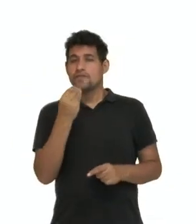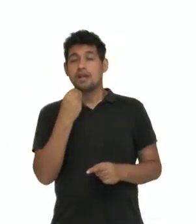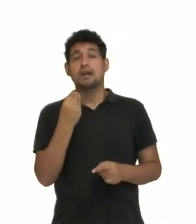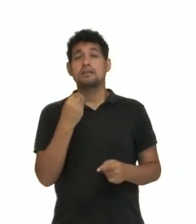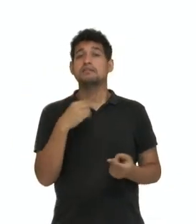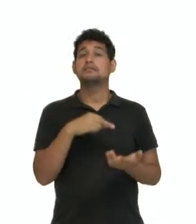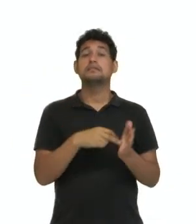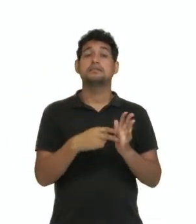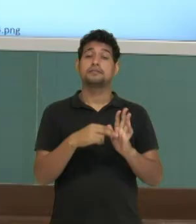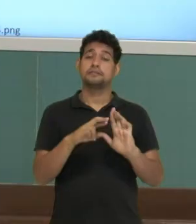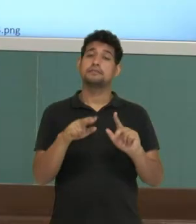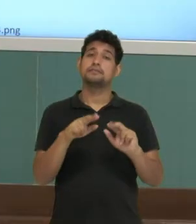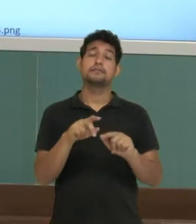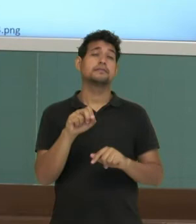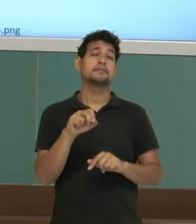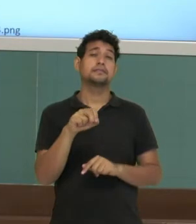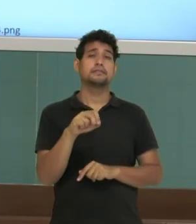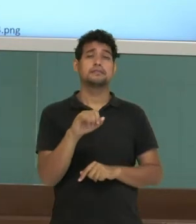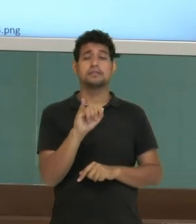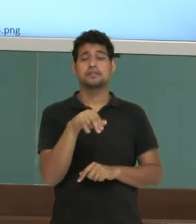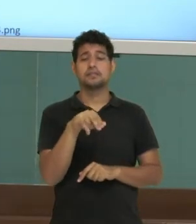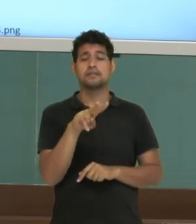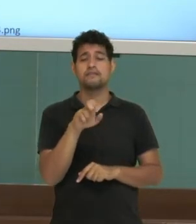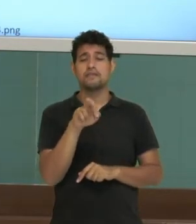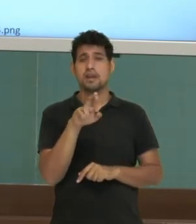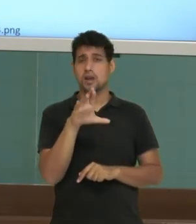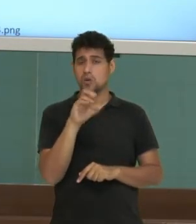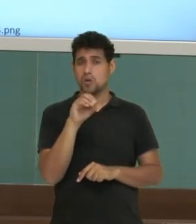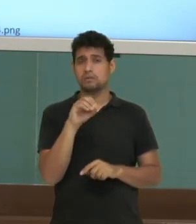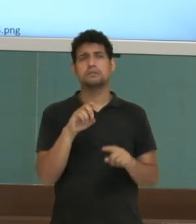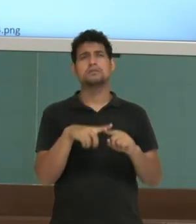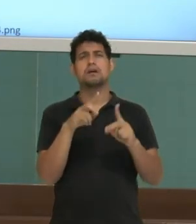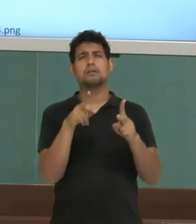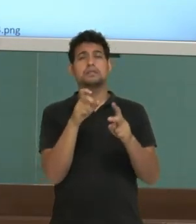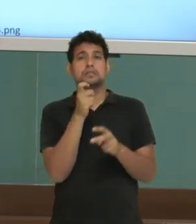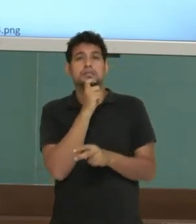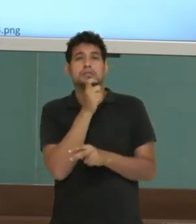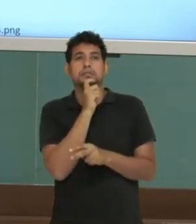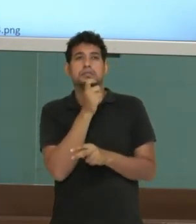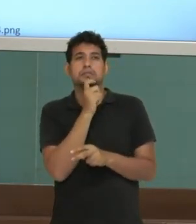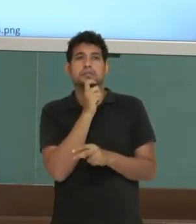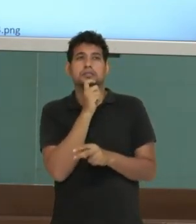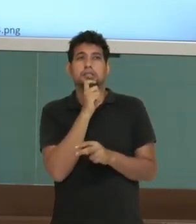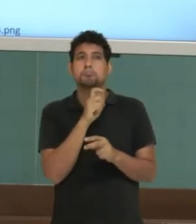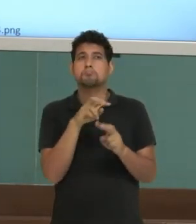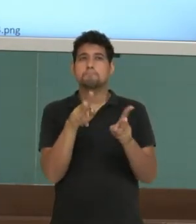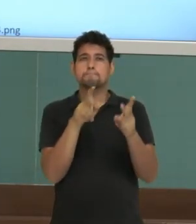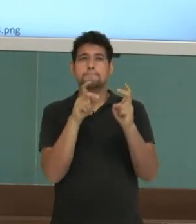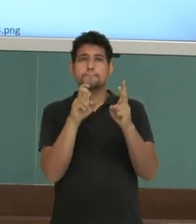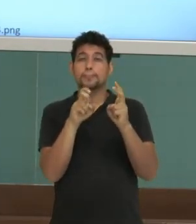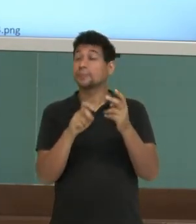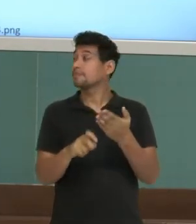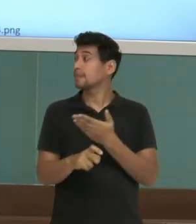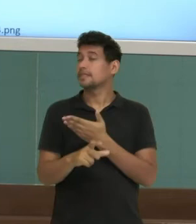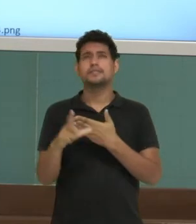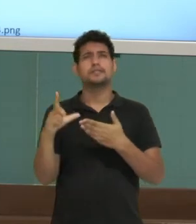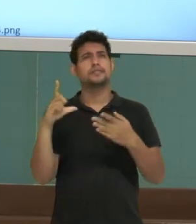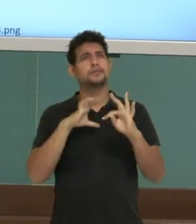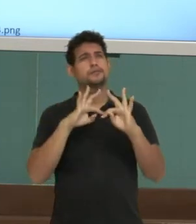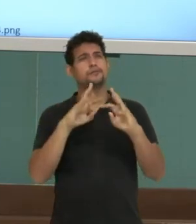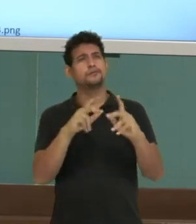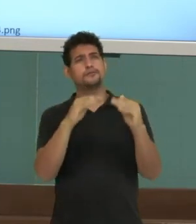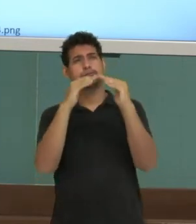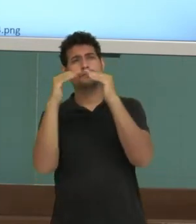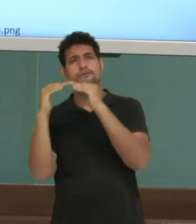a estação é o quê? Inverno. Então, se nós repararmos nessa imagem, nesse ciclo, tem tudo a ver